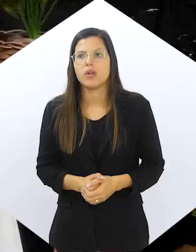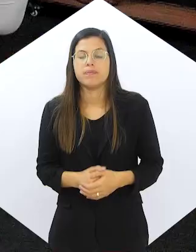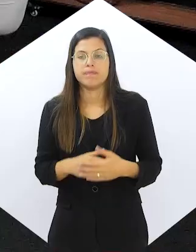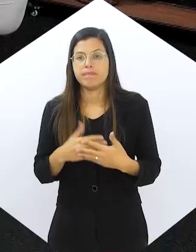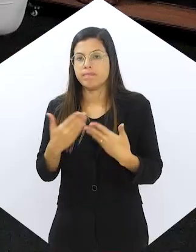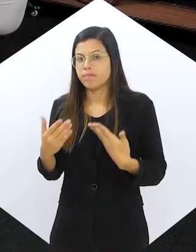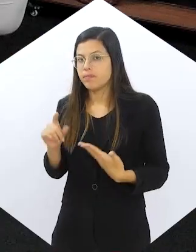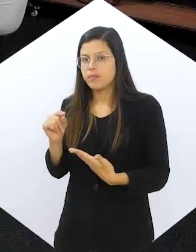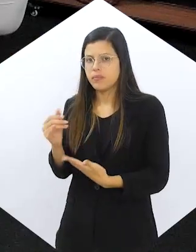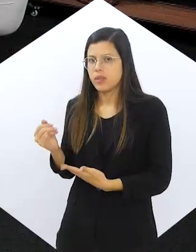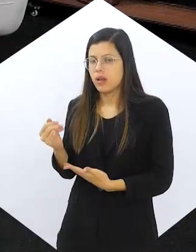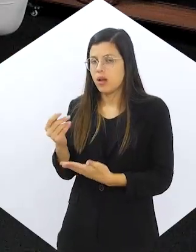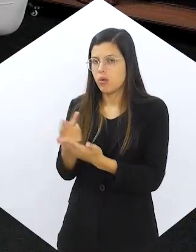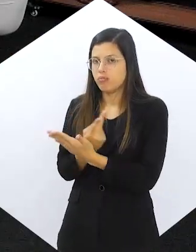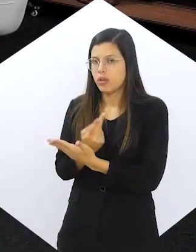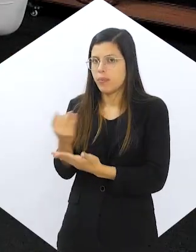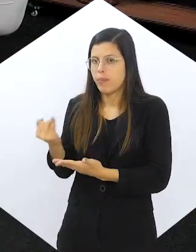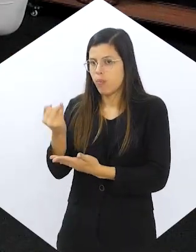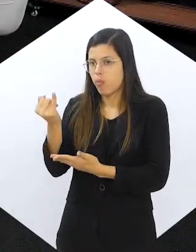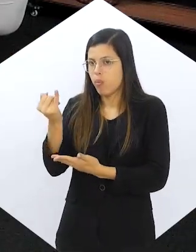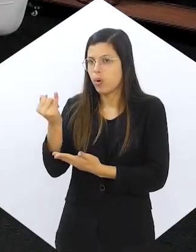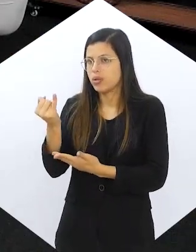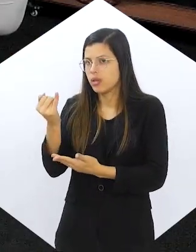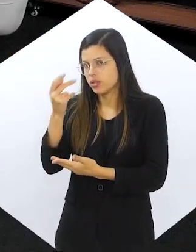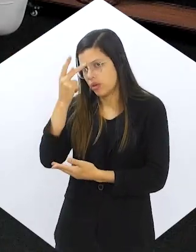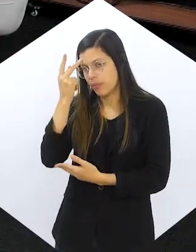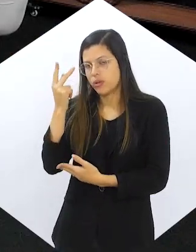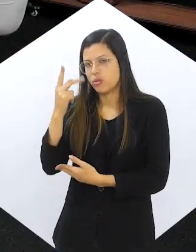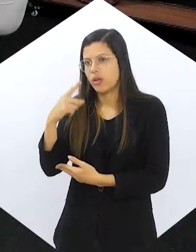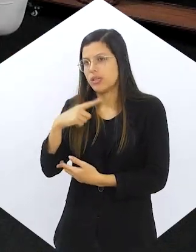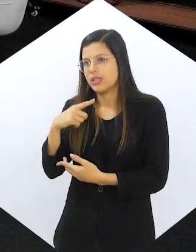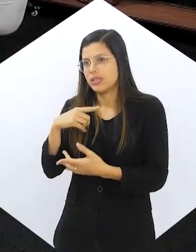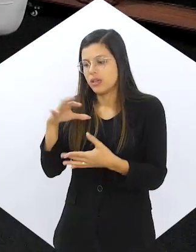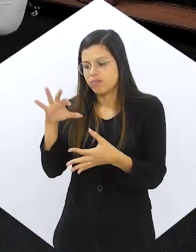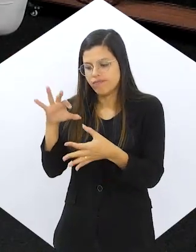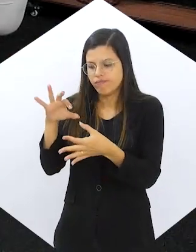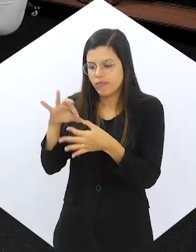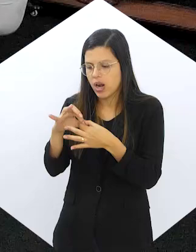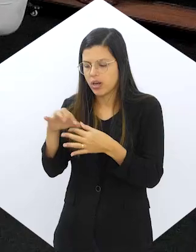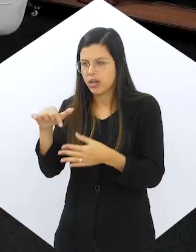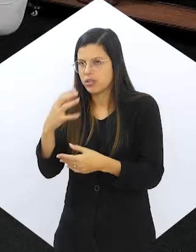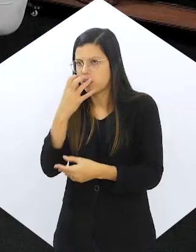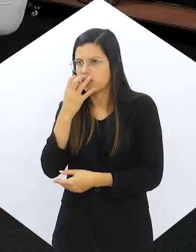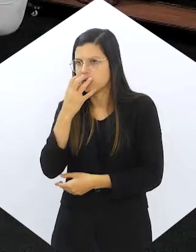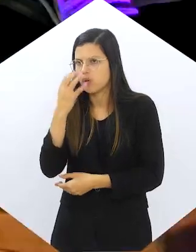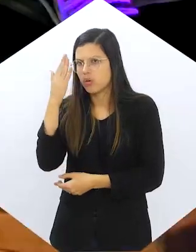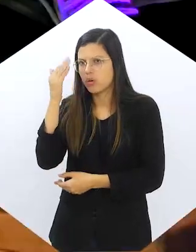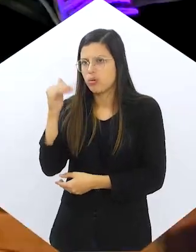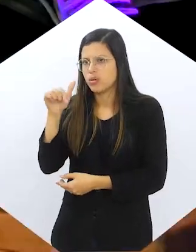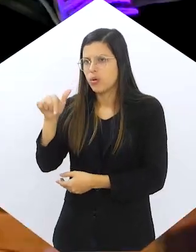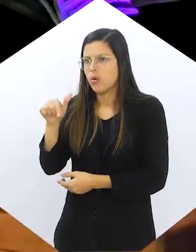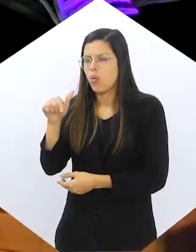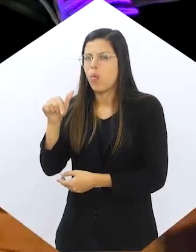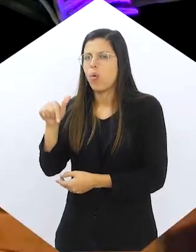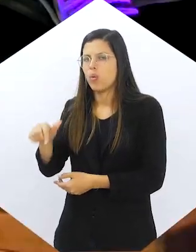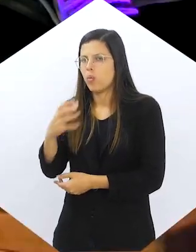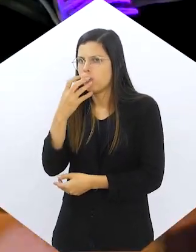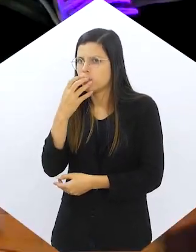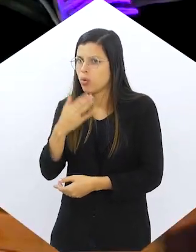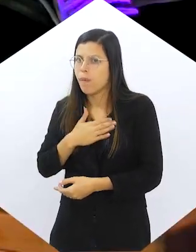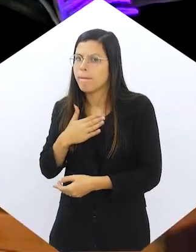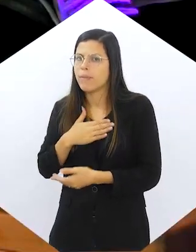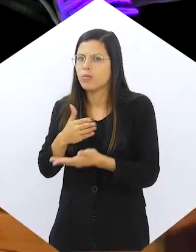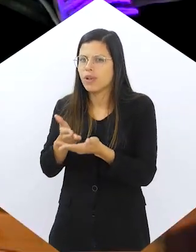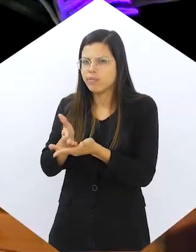É importante o tutor ter uma conexão com o cachorro. Eu sei exatamente quando o Rudá está começando a ficar desconfortável, então aí eu saio